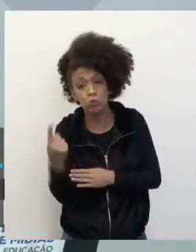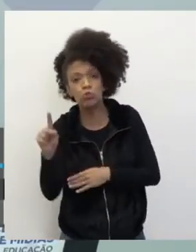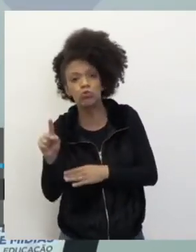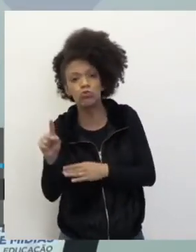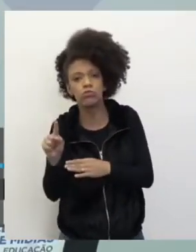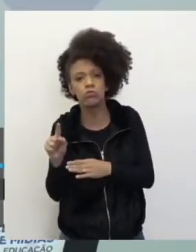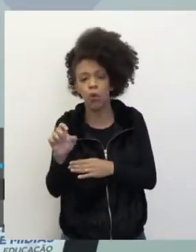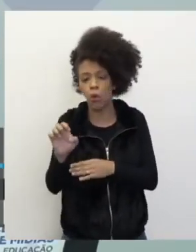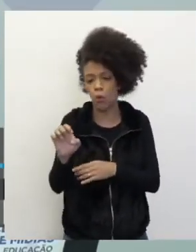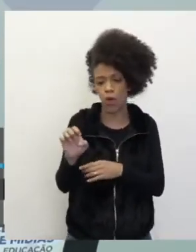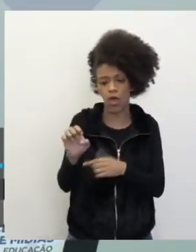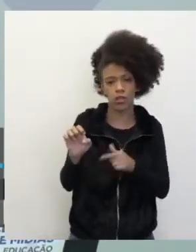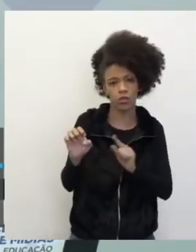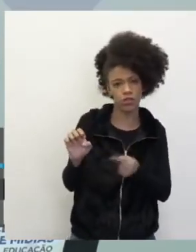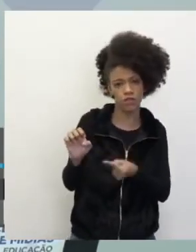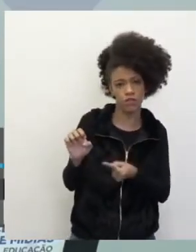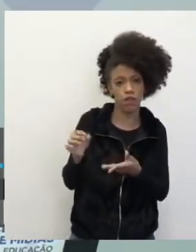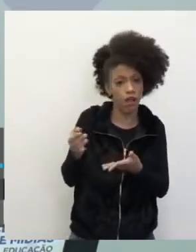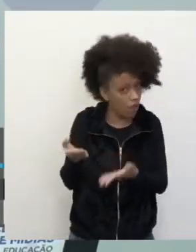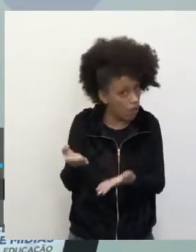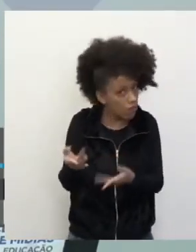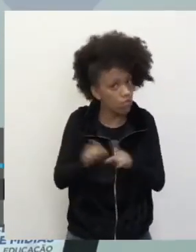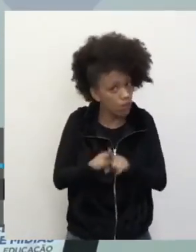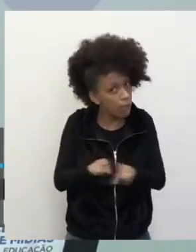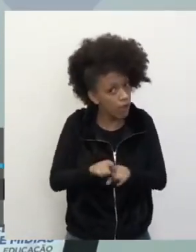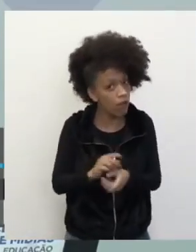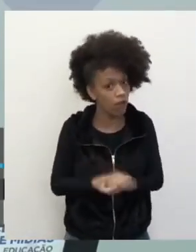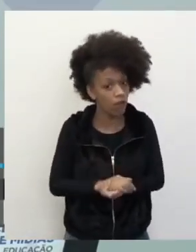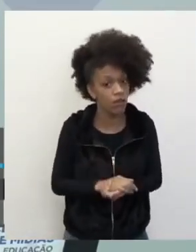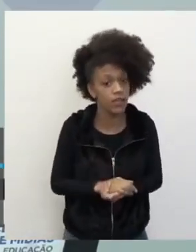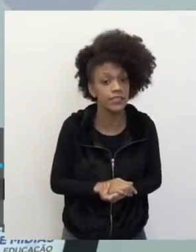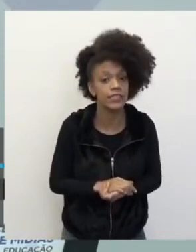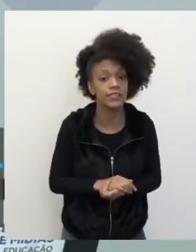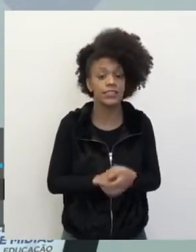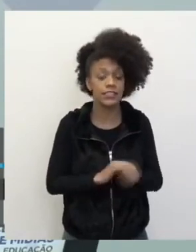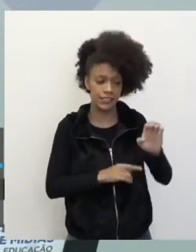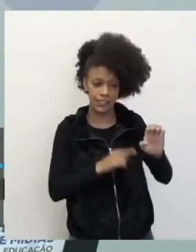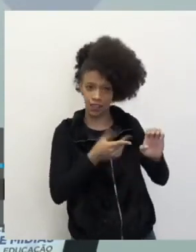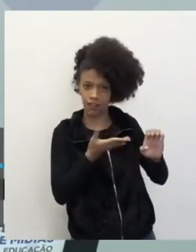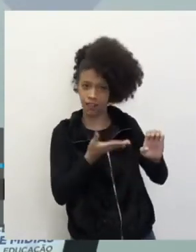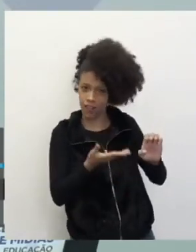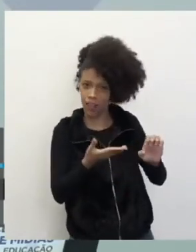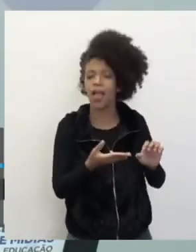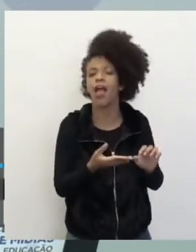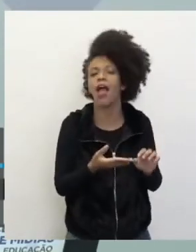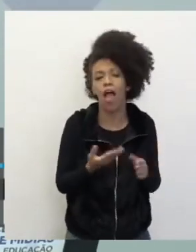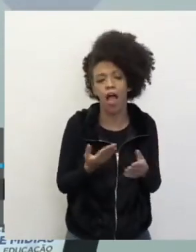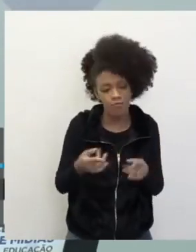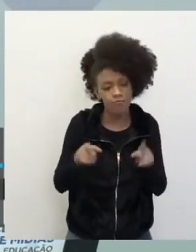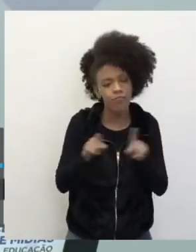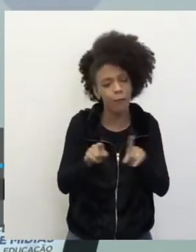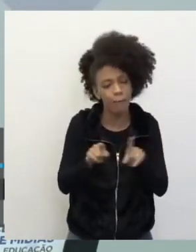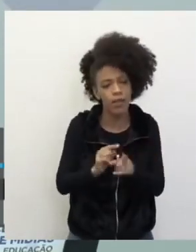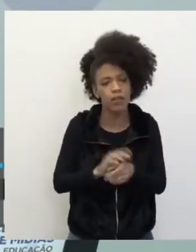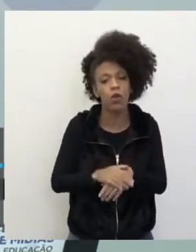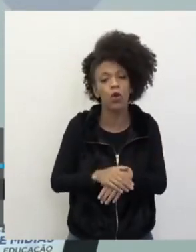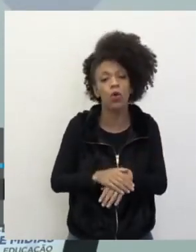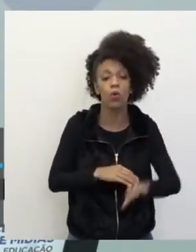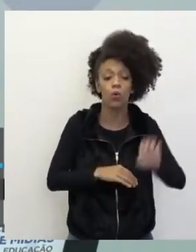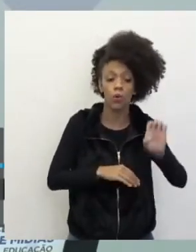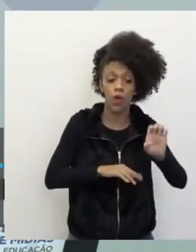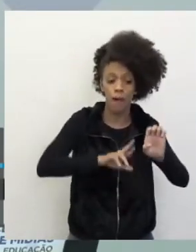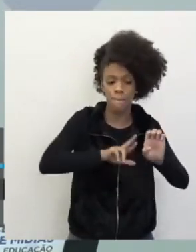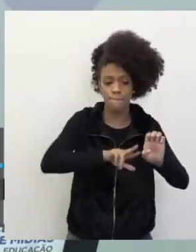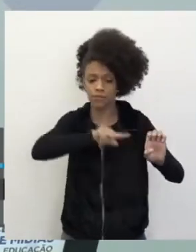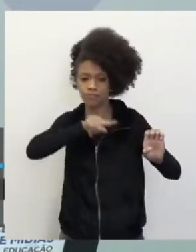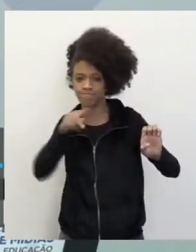sem vírgula. Ali é um caso, gente. E aqui é outro bastante específico, o uso da vírgula com E, mas aí este